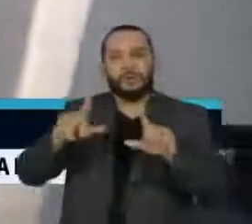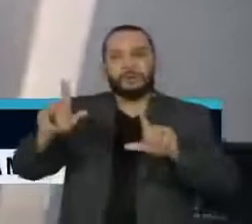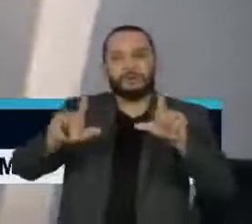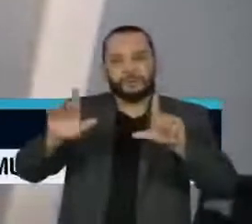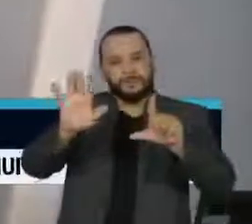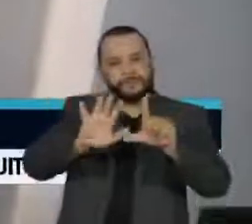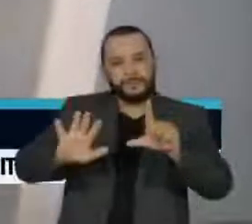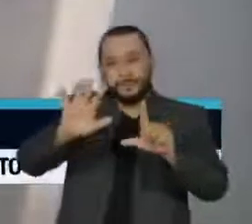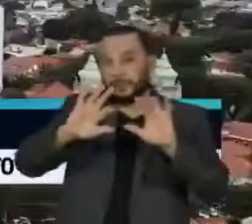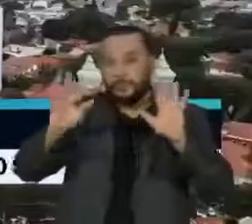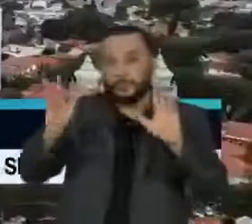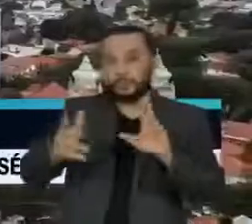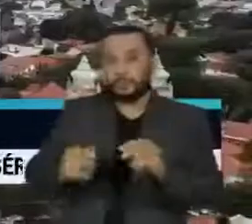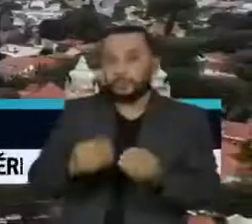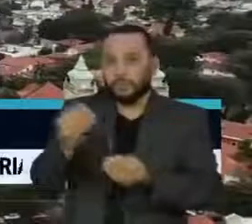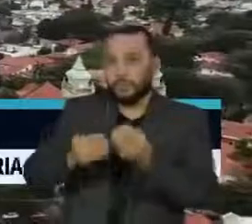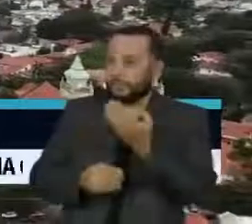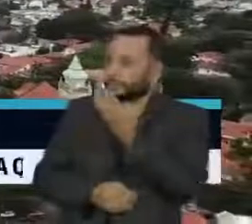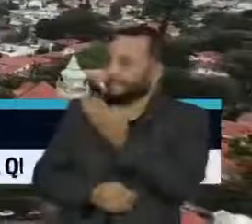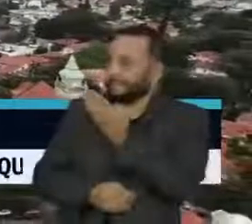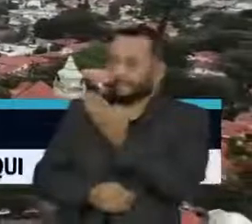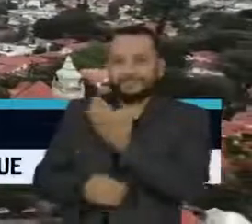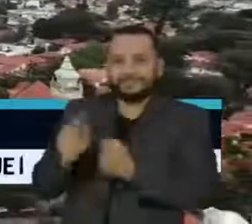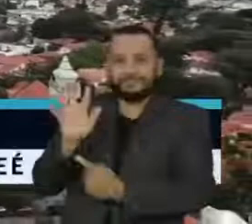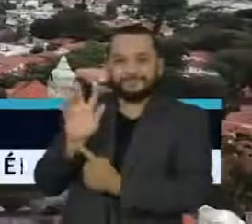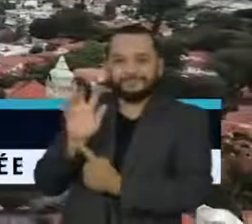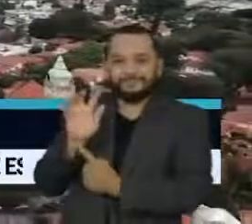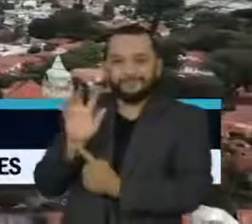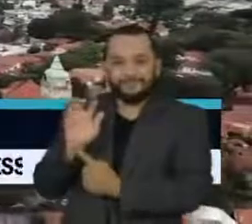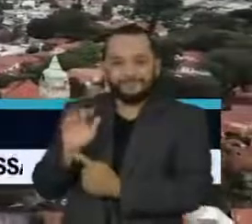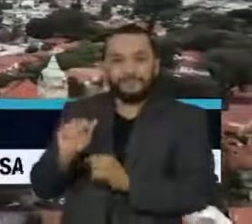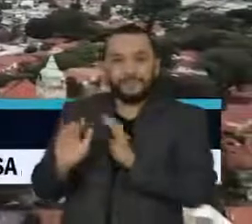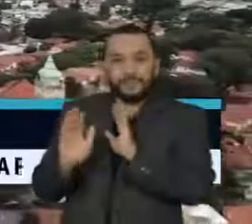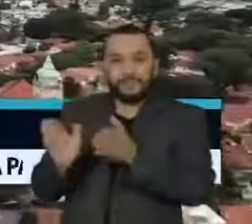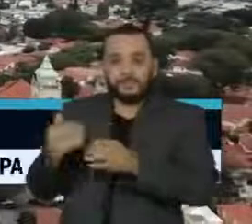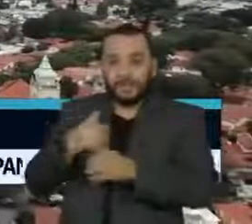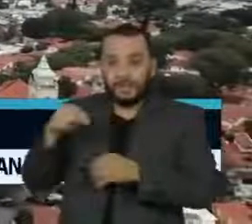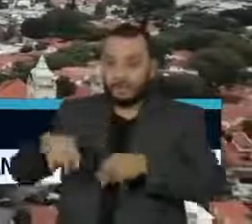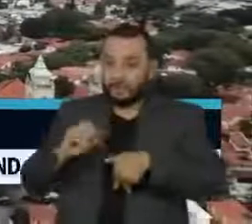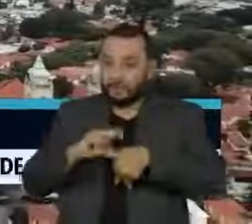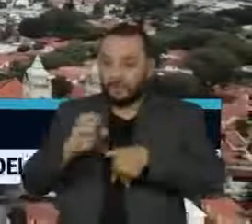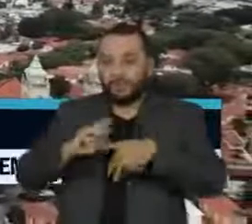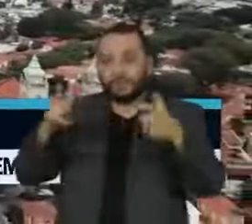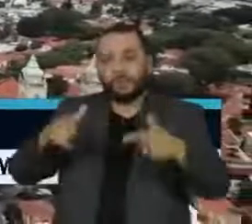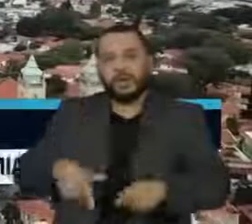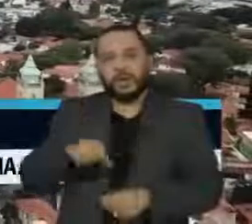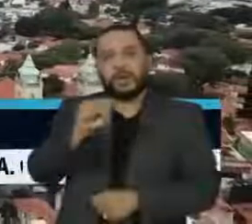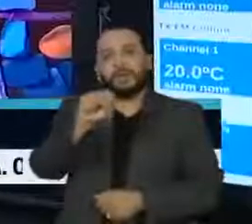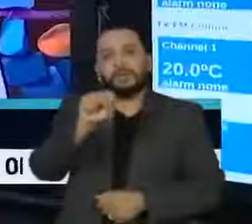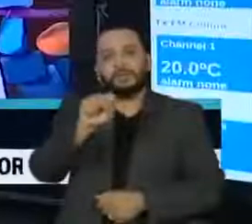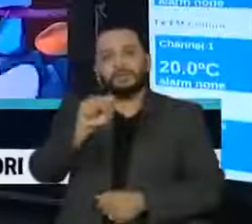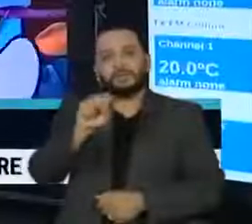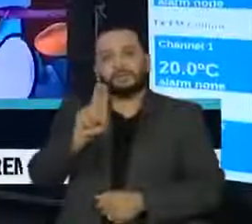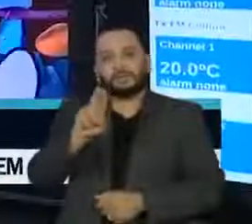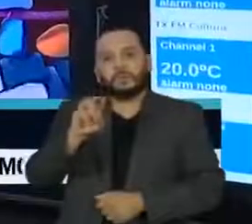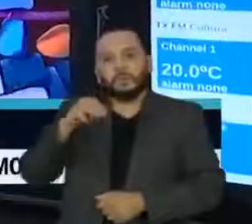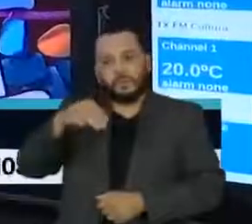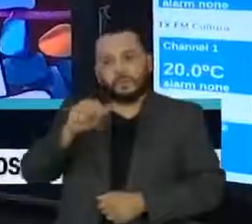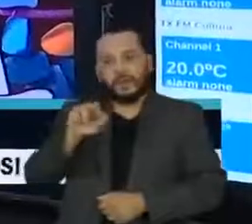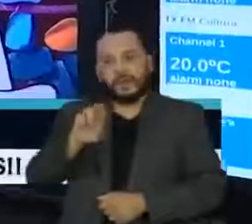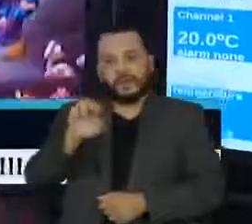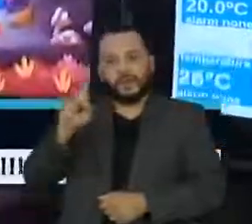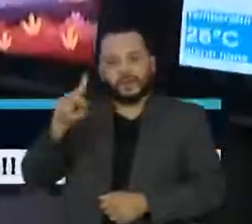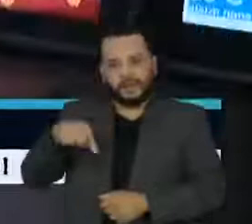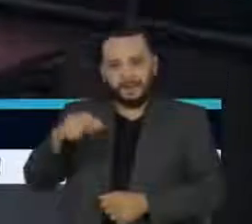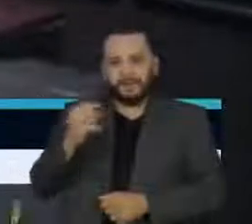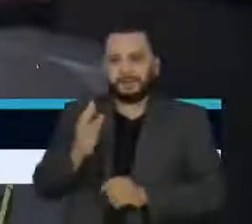emissoras de televisão são enviados para uma torre de transmissão. A da TV Cultura fica no bairro de Sumaré, na capital paulista. O transmissor é